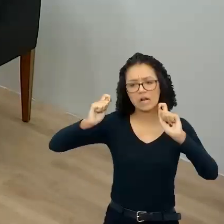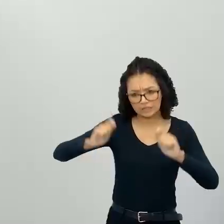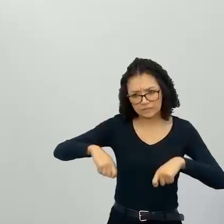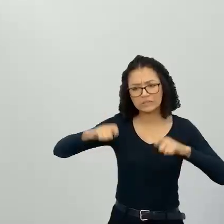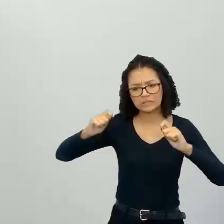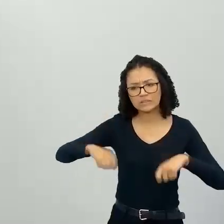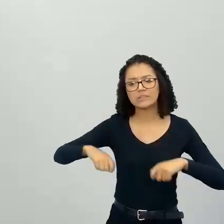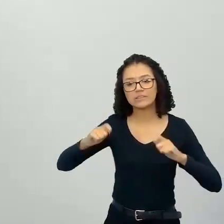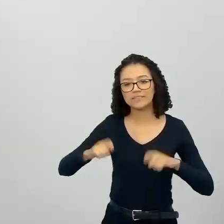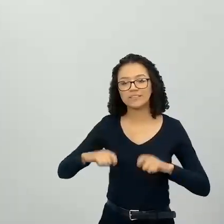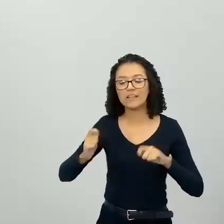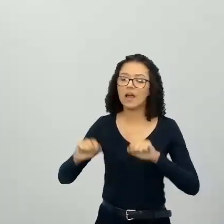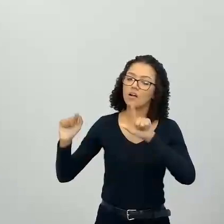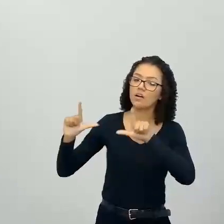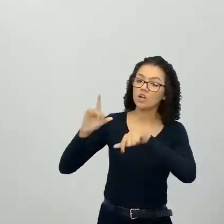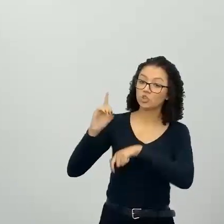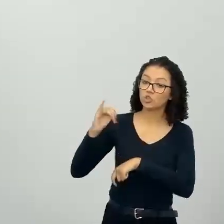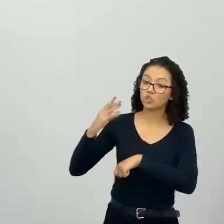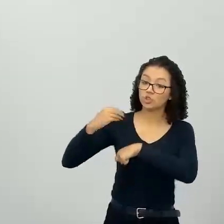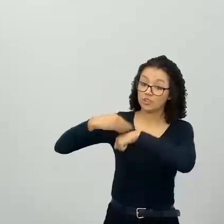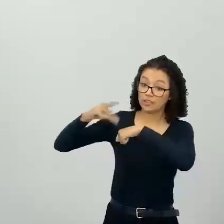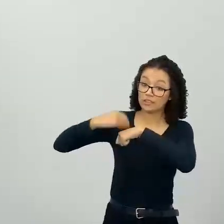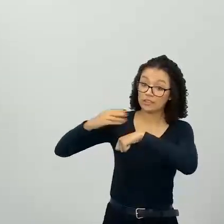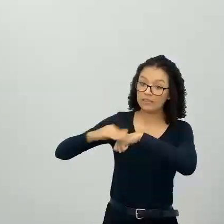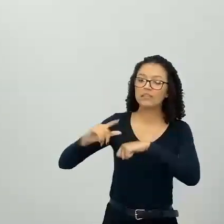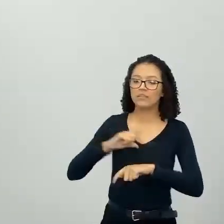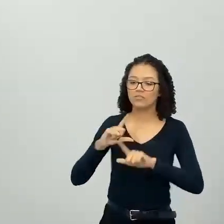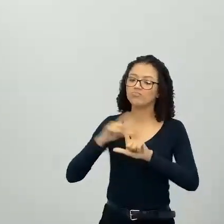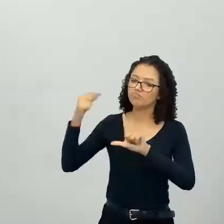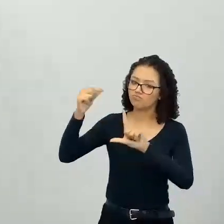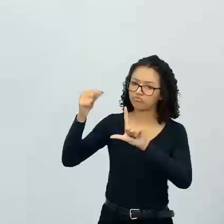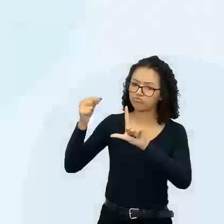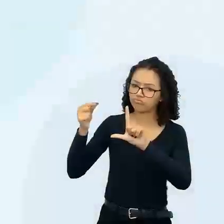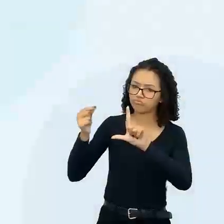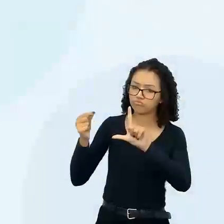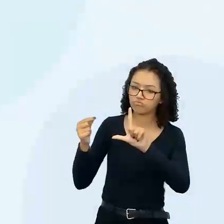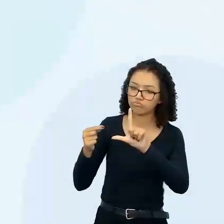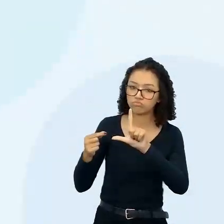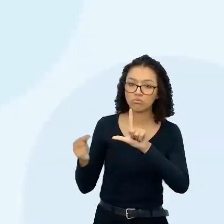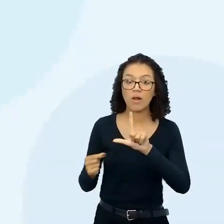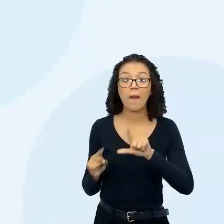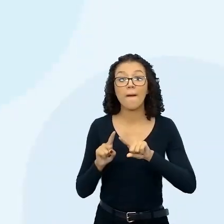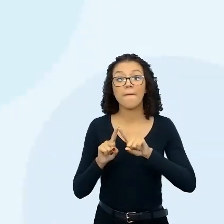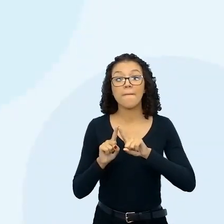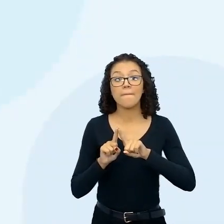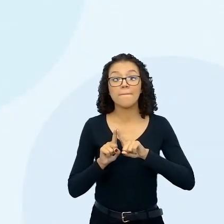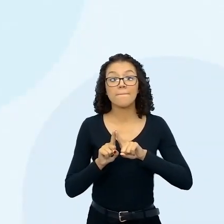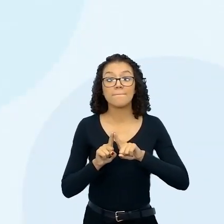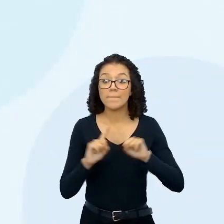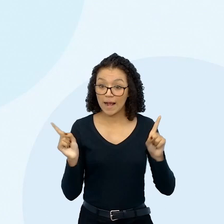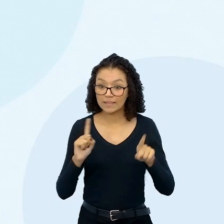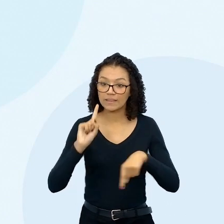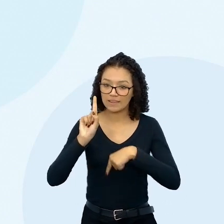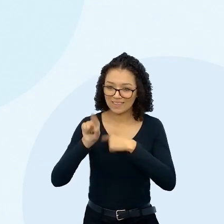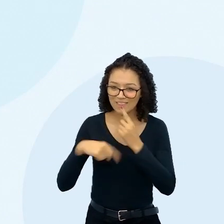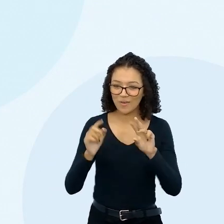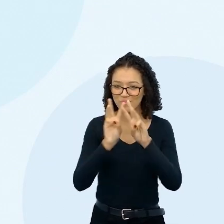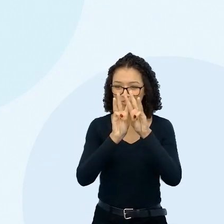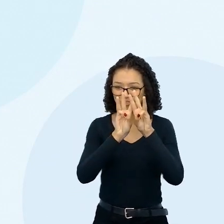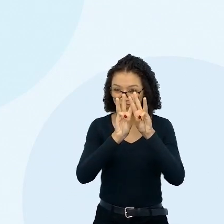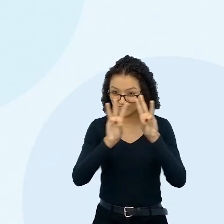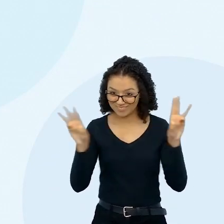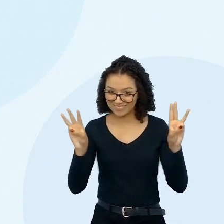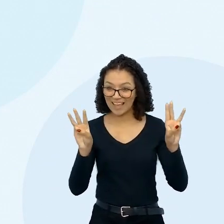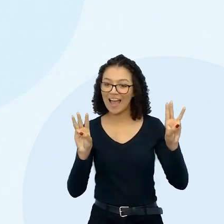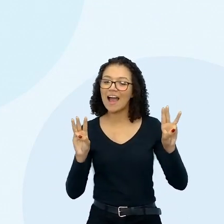para a prevenção, né, da violência. Então, a gente não vai conseguir abordar agora, mas visitem lá o material no